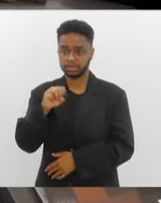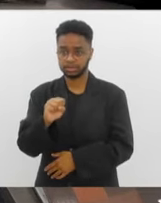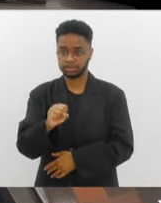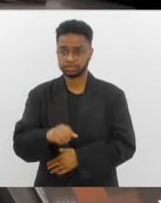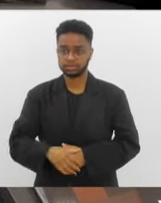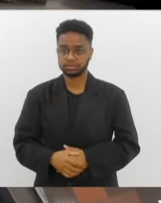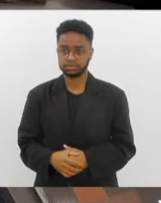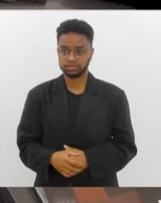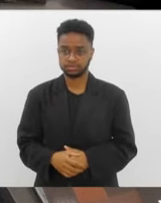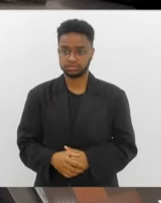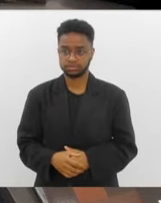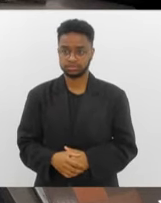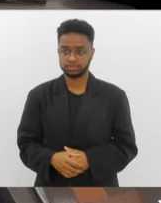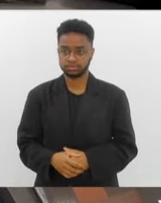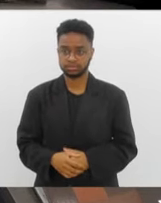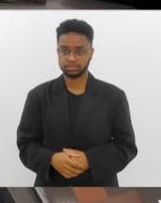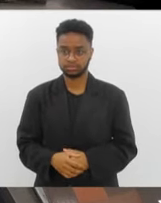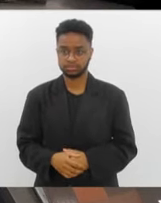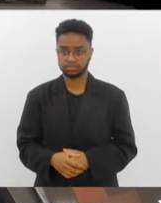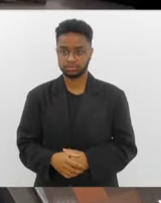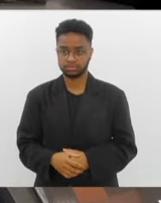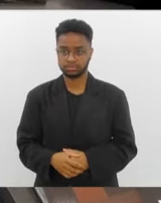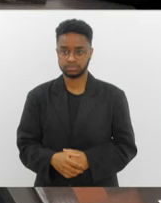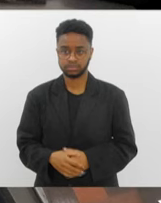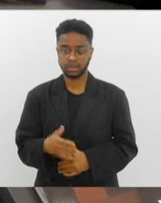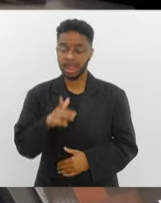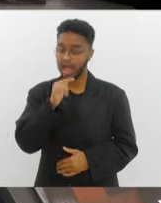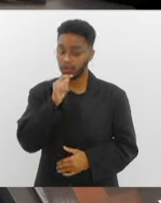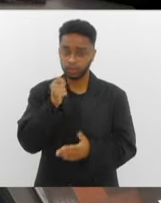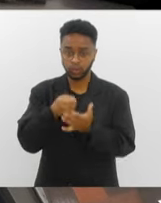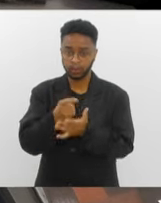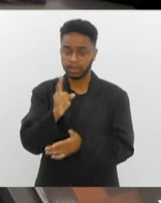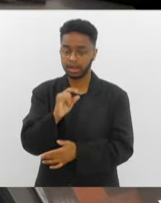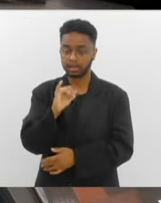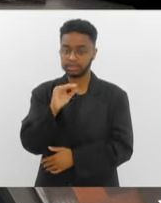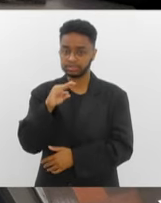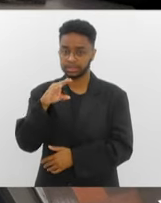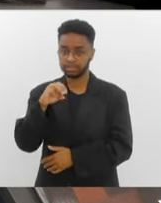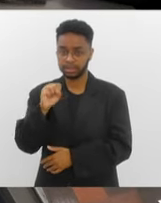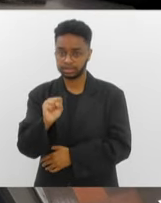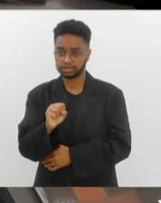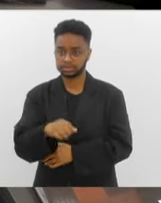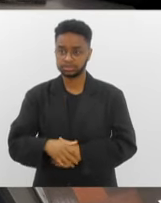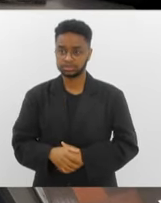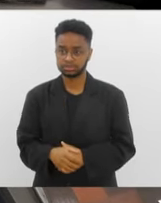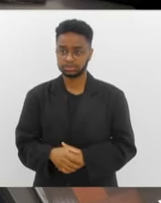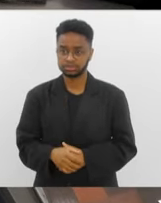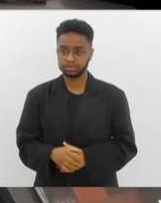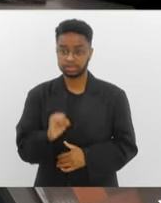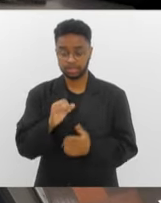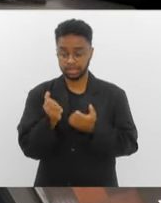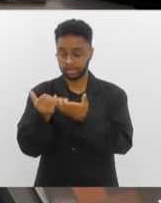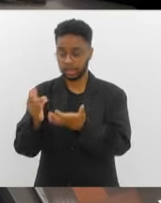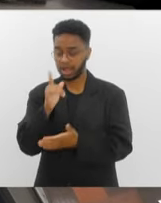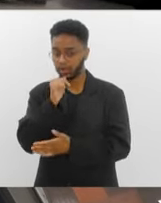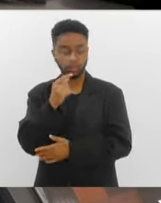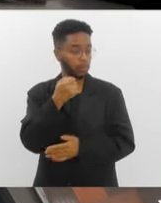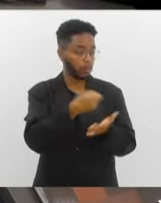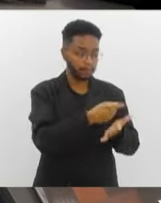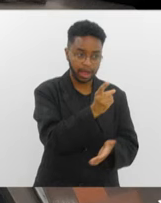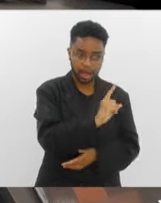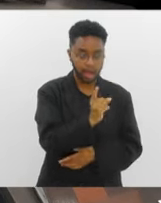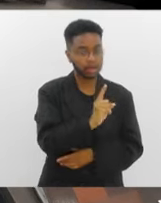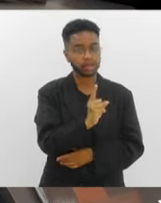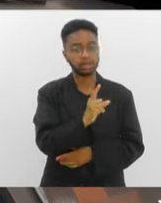coisa inexequível. No meu entendimento... Água não paga ICMS. Fornecimento de água paga ICMS. Não paga ICMS,